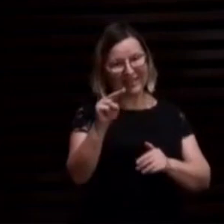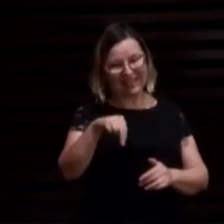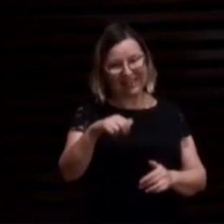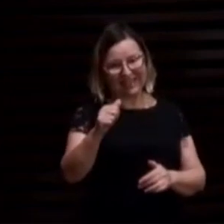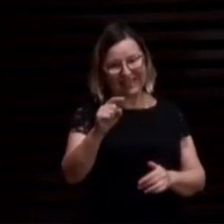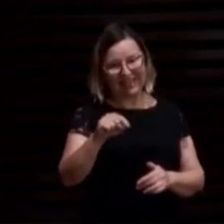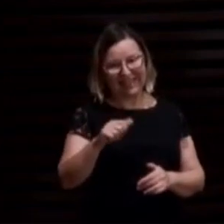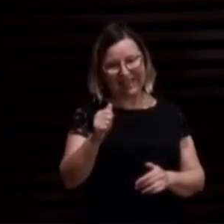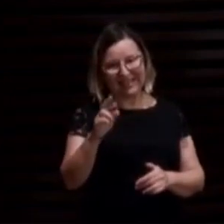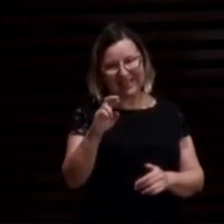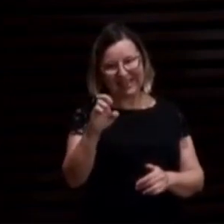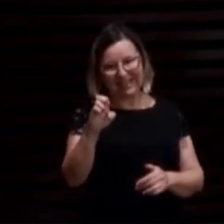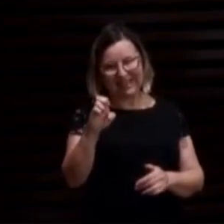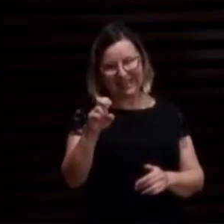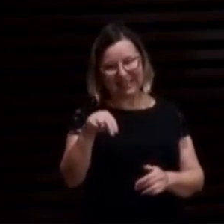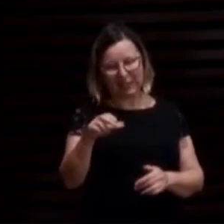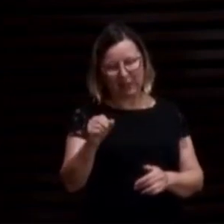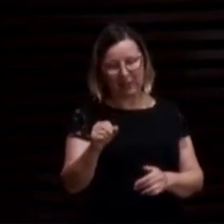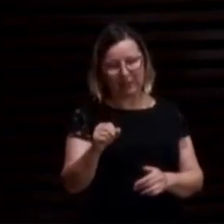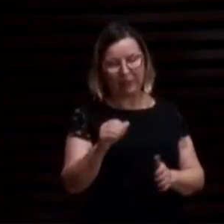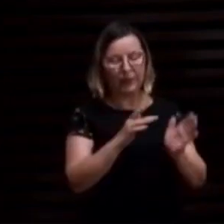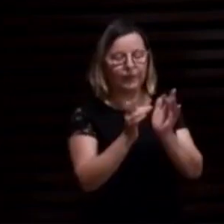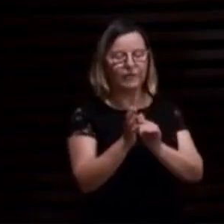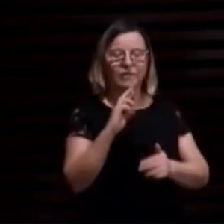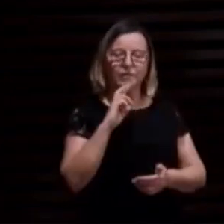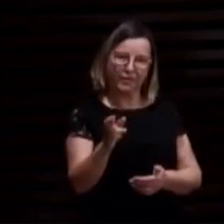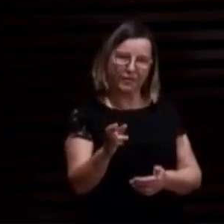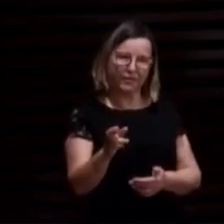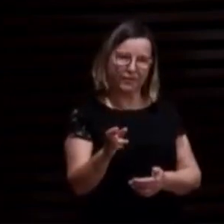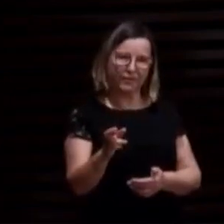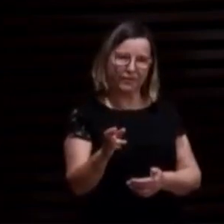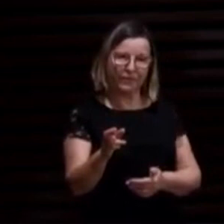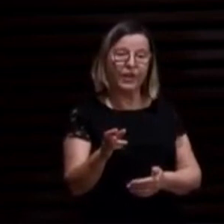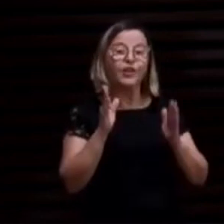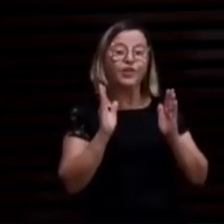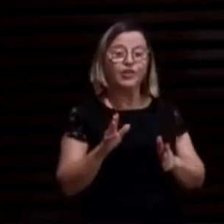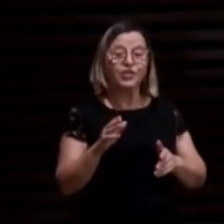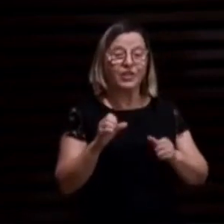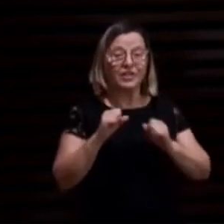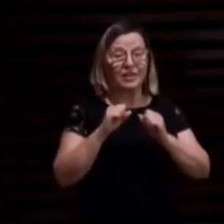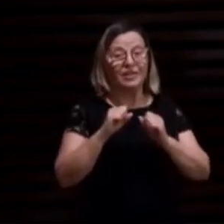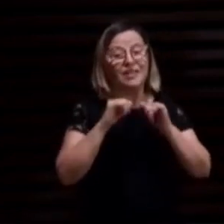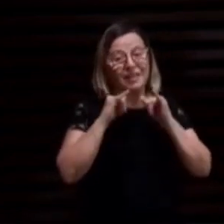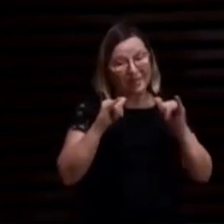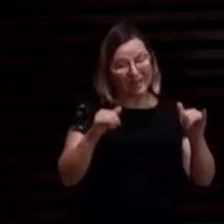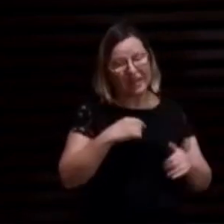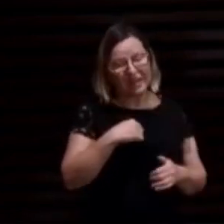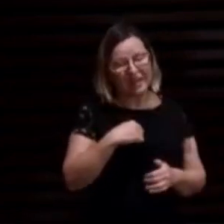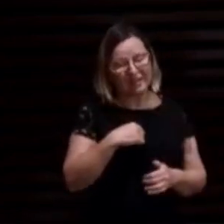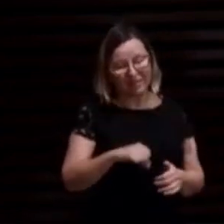Nazareno. Então lhes disse Jesus: já vos declarei que sou eu. Se é a mim, pois,